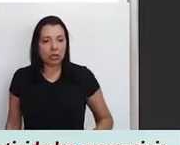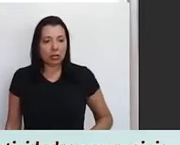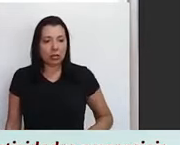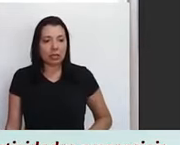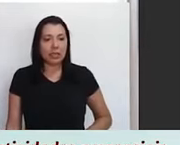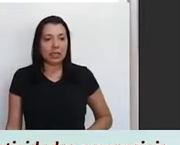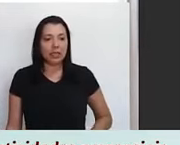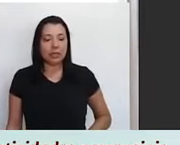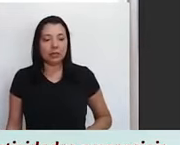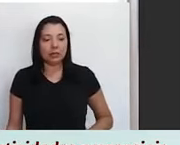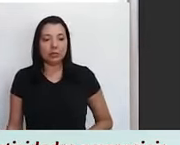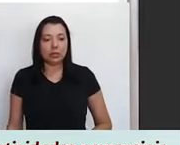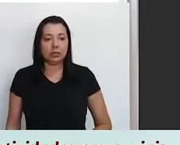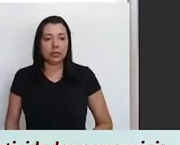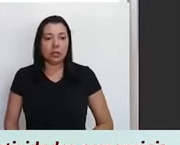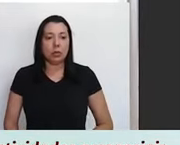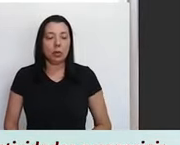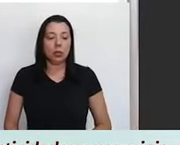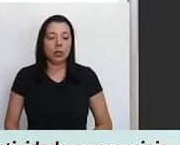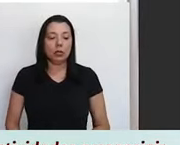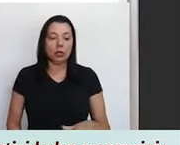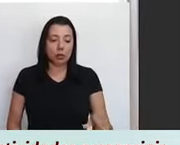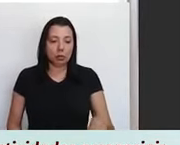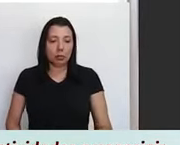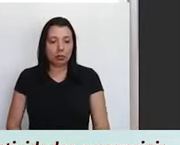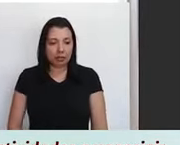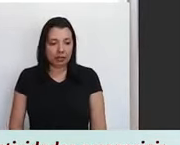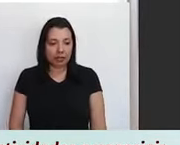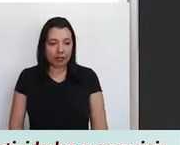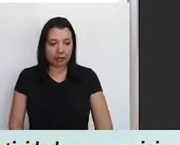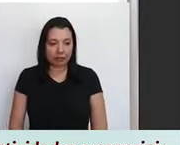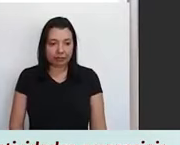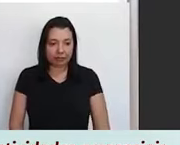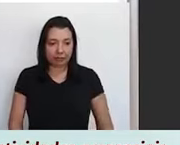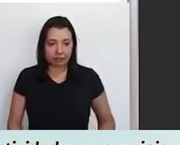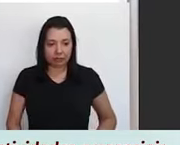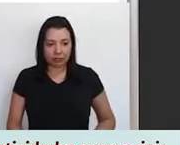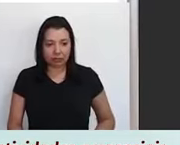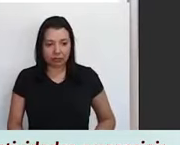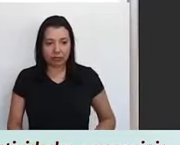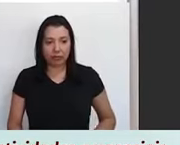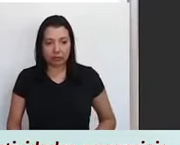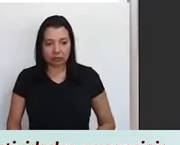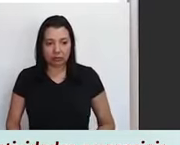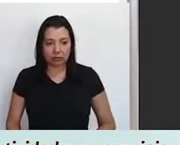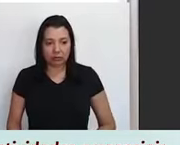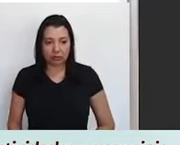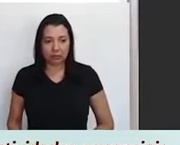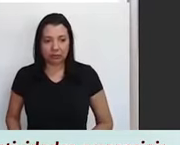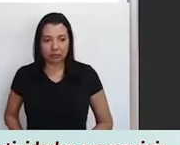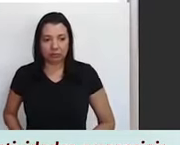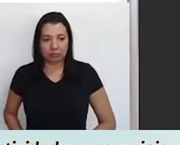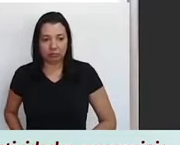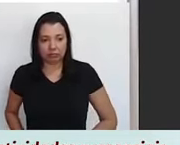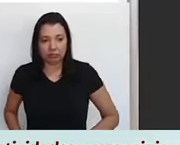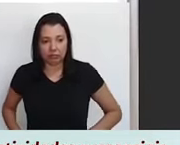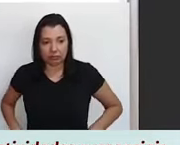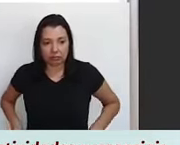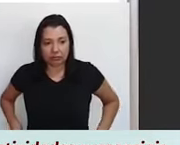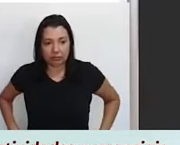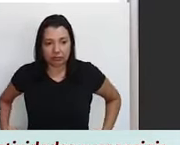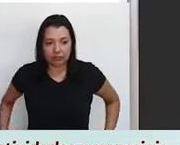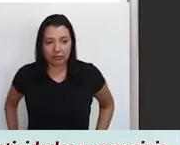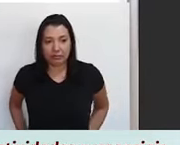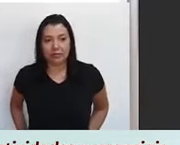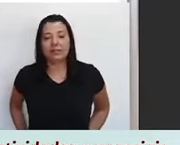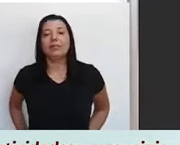Federal, especificamente sobre a possibilidade do retorno às aulas, que o governo do Distrito